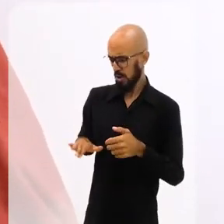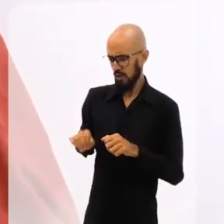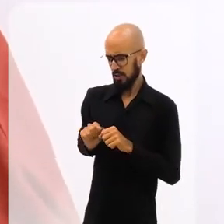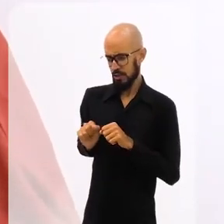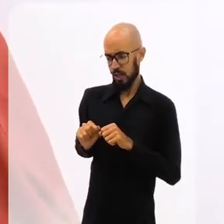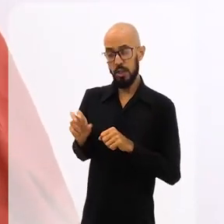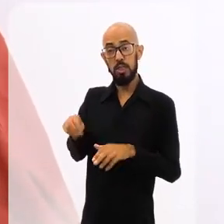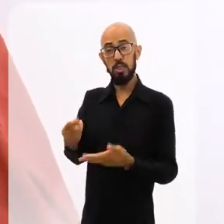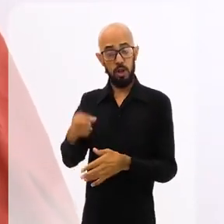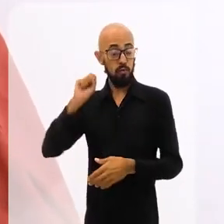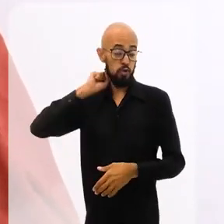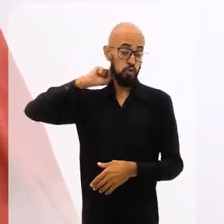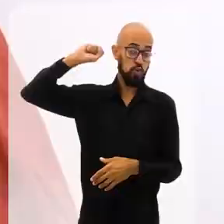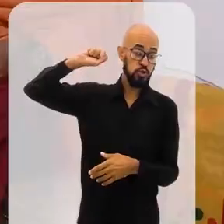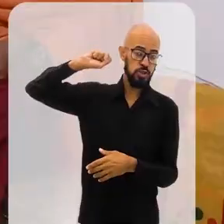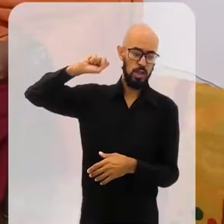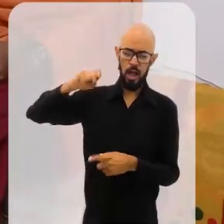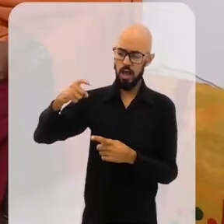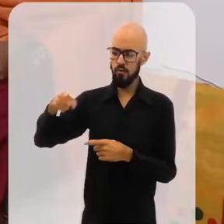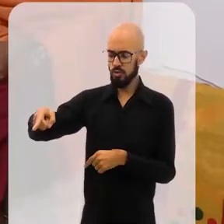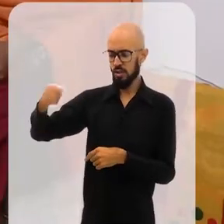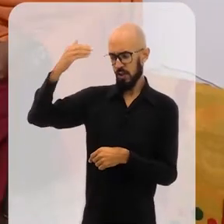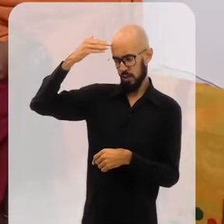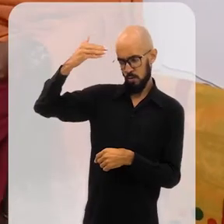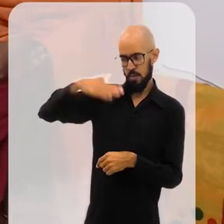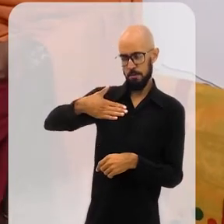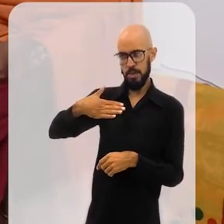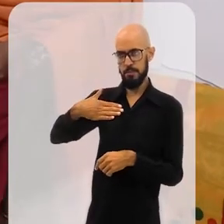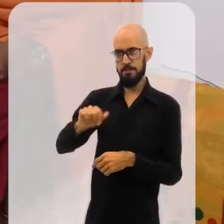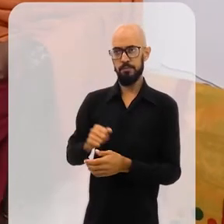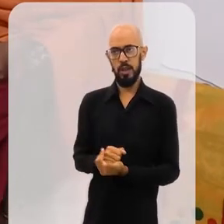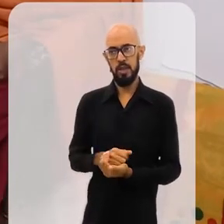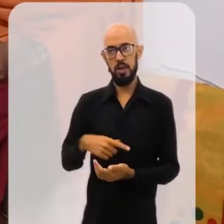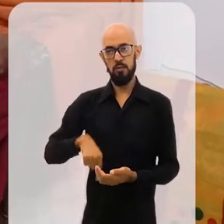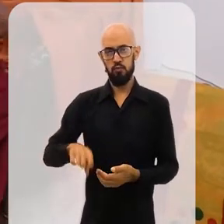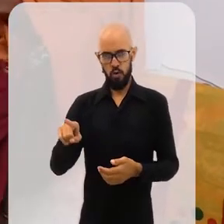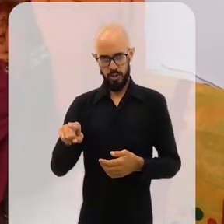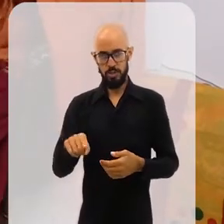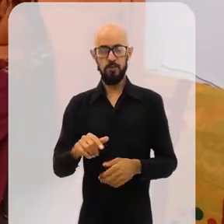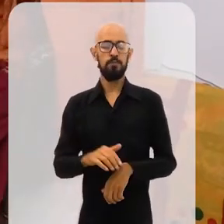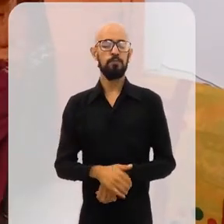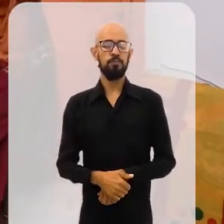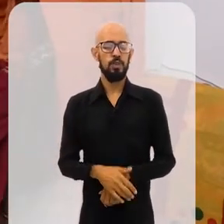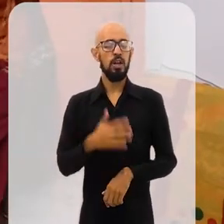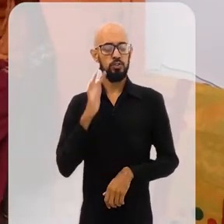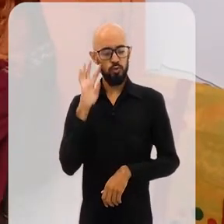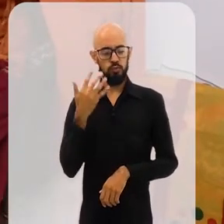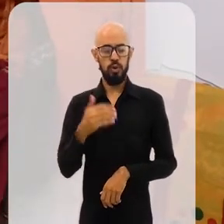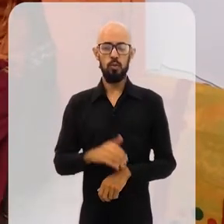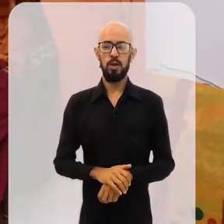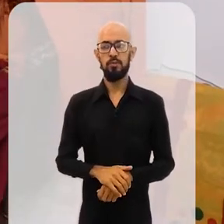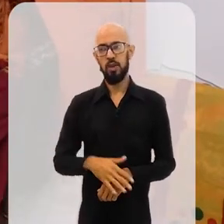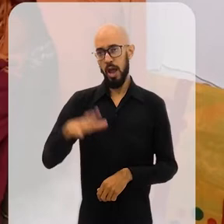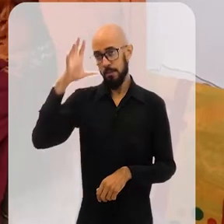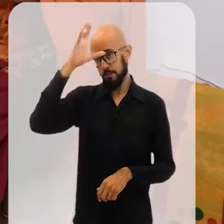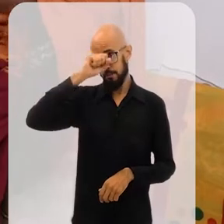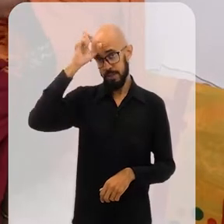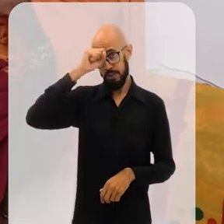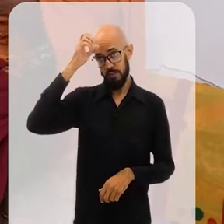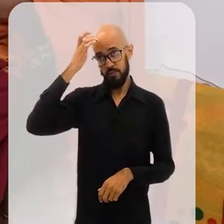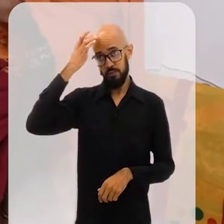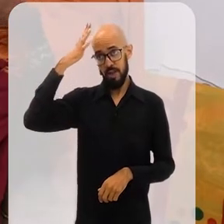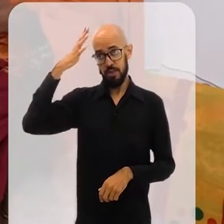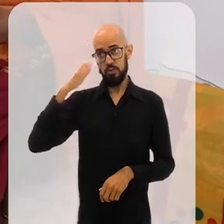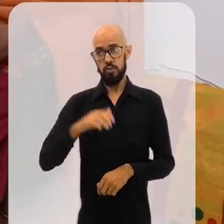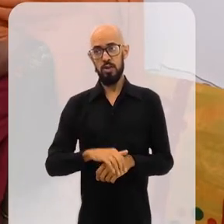fazer, eu me suicido, na sua frente você vai ser culpado da minha morte. Aí ele acabou indo. foi lá, como ele já tinha alguma bagagem e